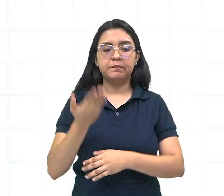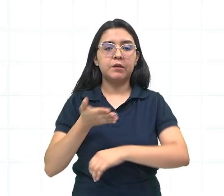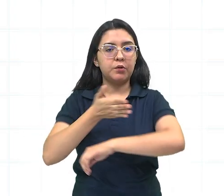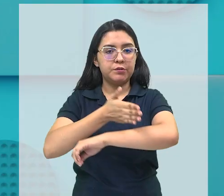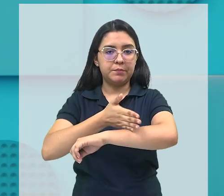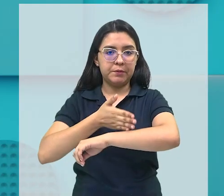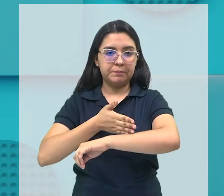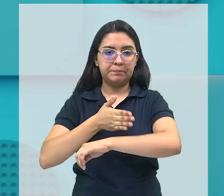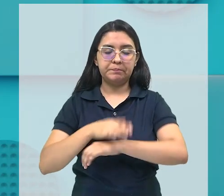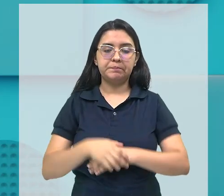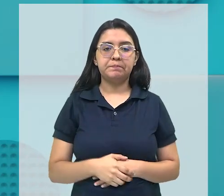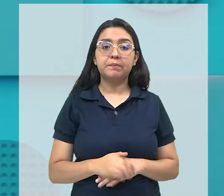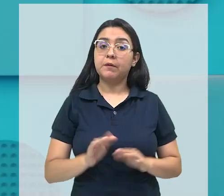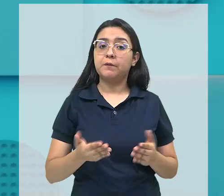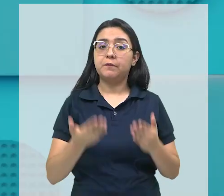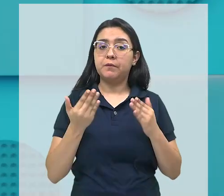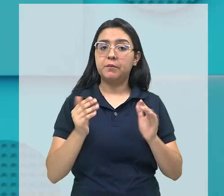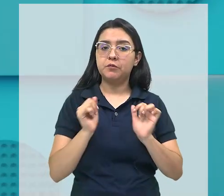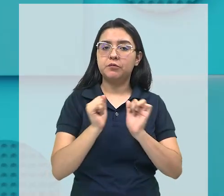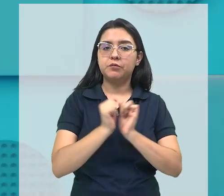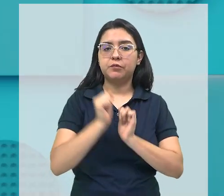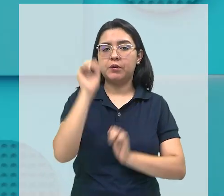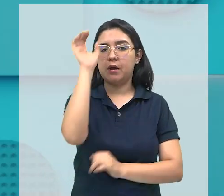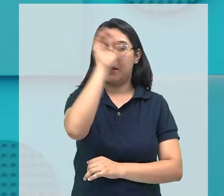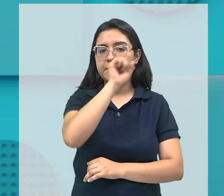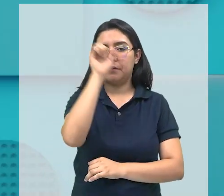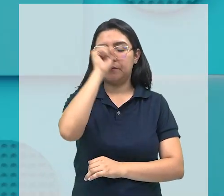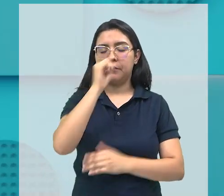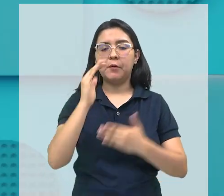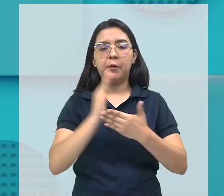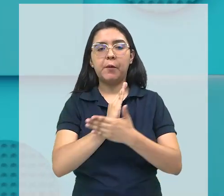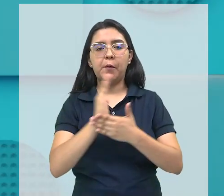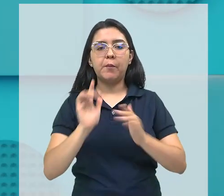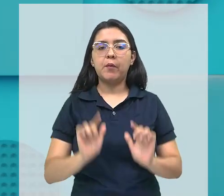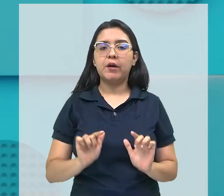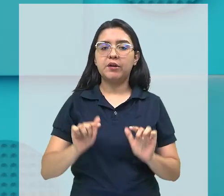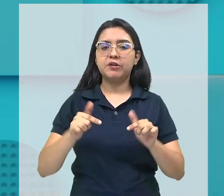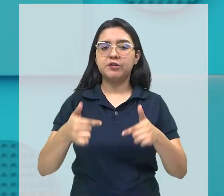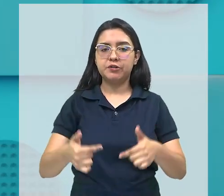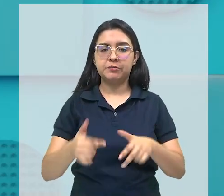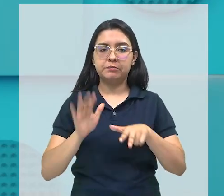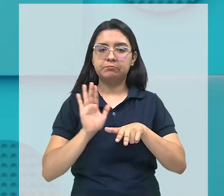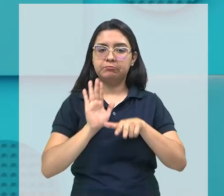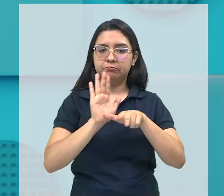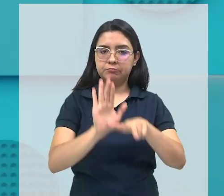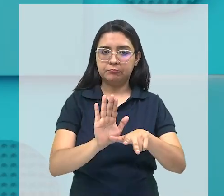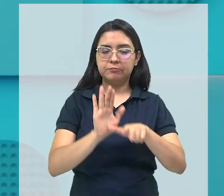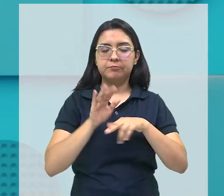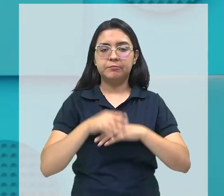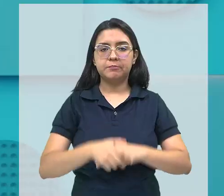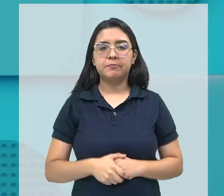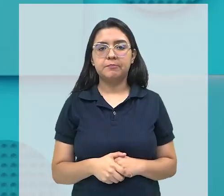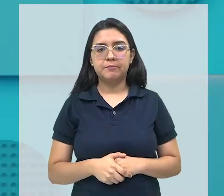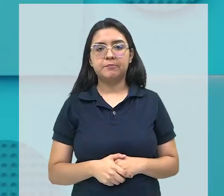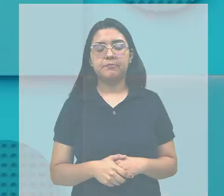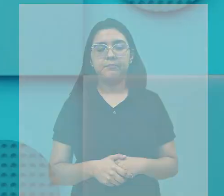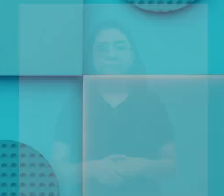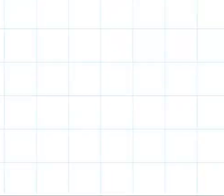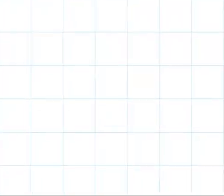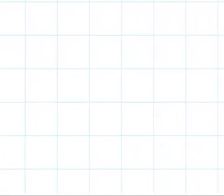pele. Venham comigo, vamos aprender um pouquinho alguns procedimentos ideais para tratar certas situações aí de primeiros